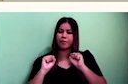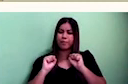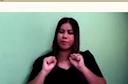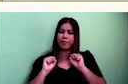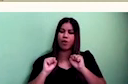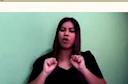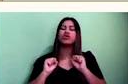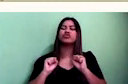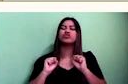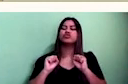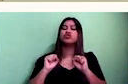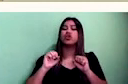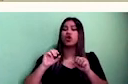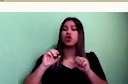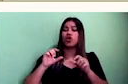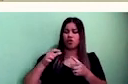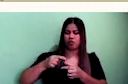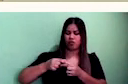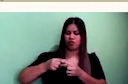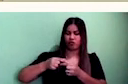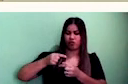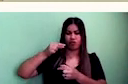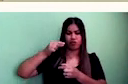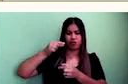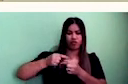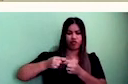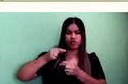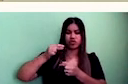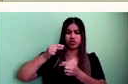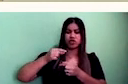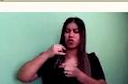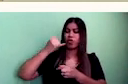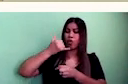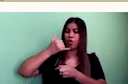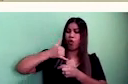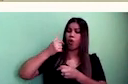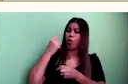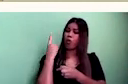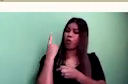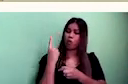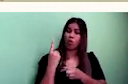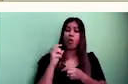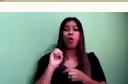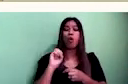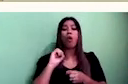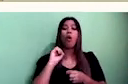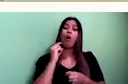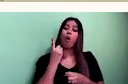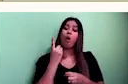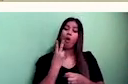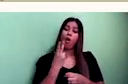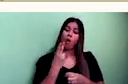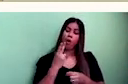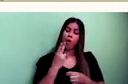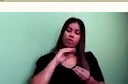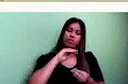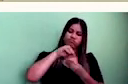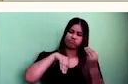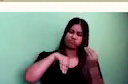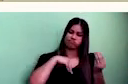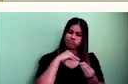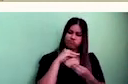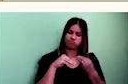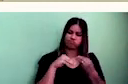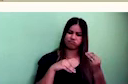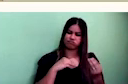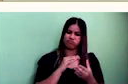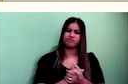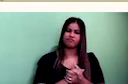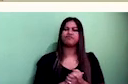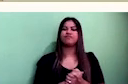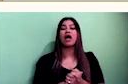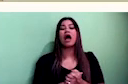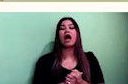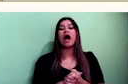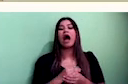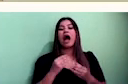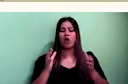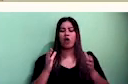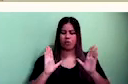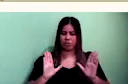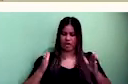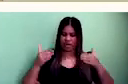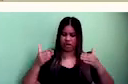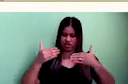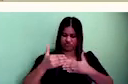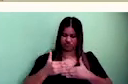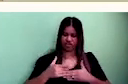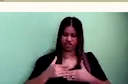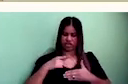vidrinho, e vem escrito na caixinha, óleo essencial puro, tá? Então, a